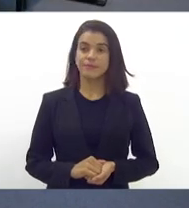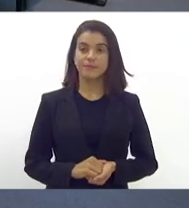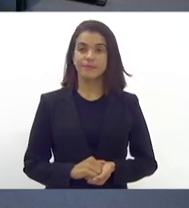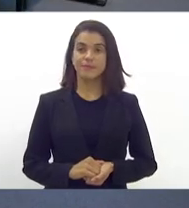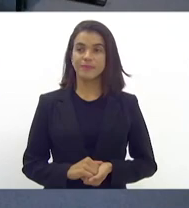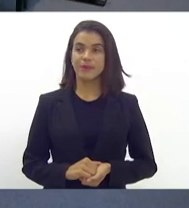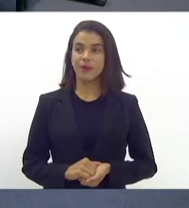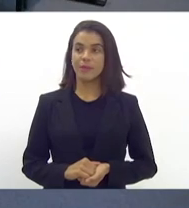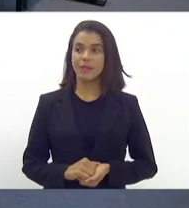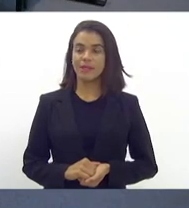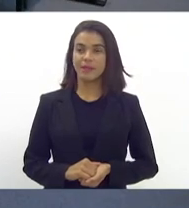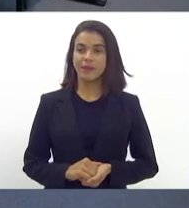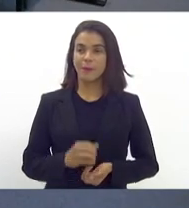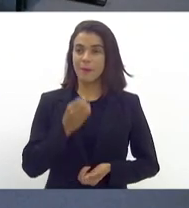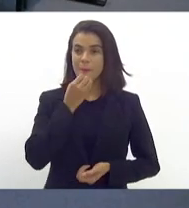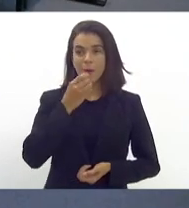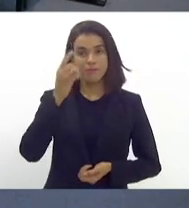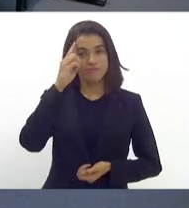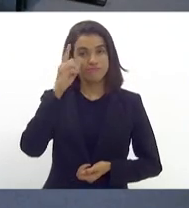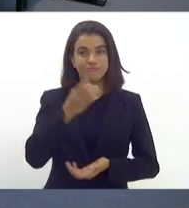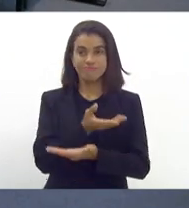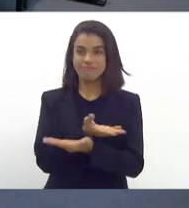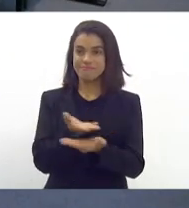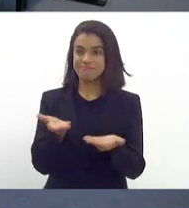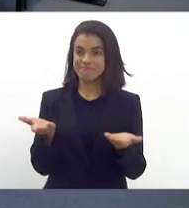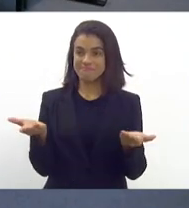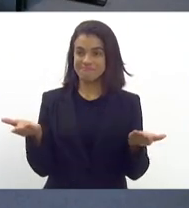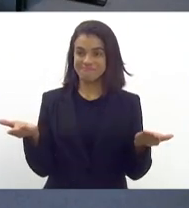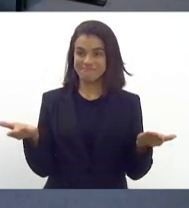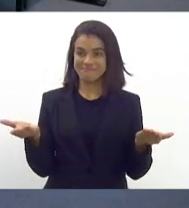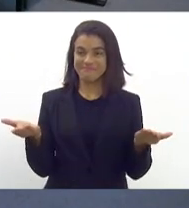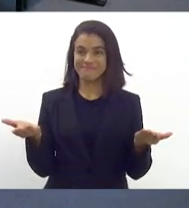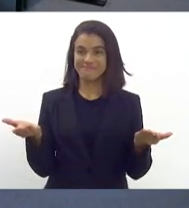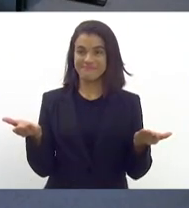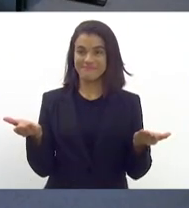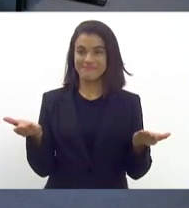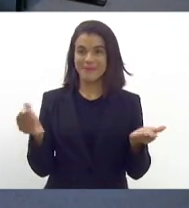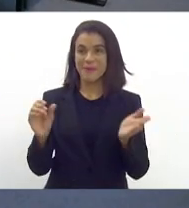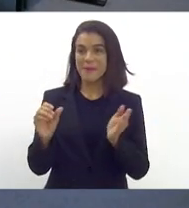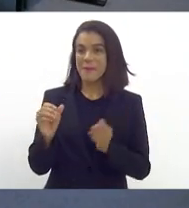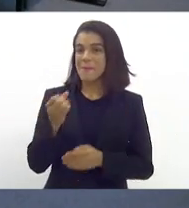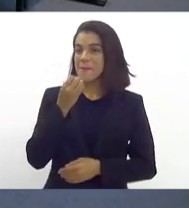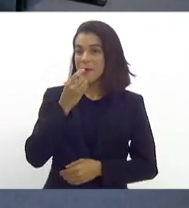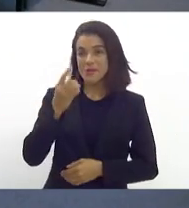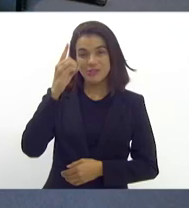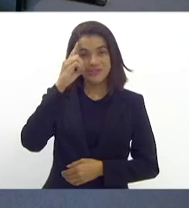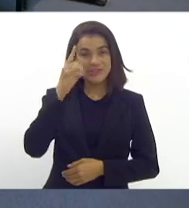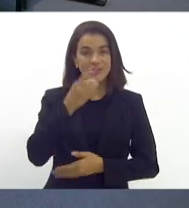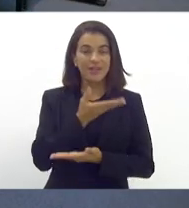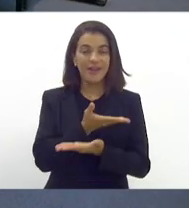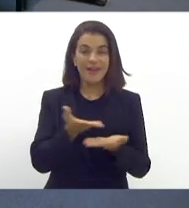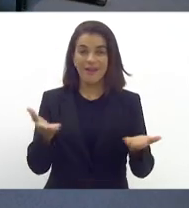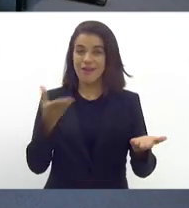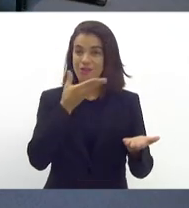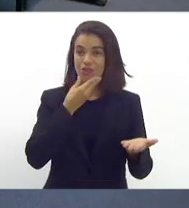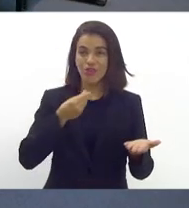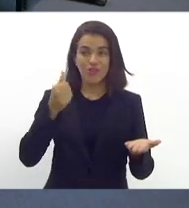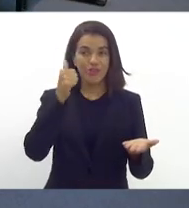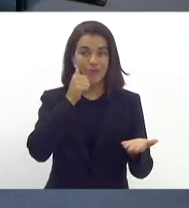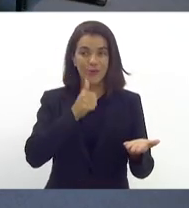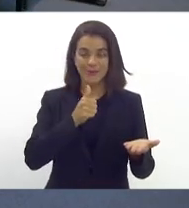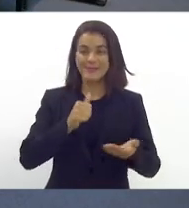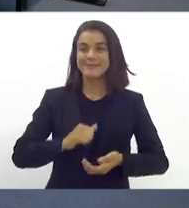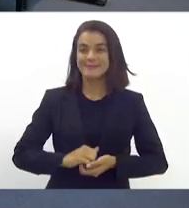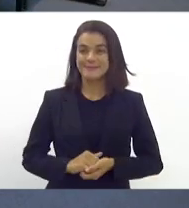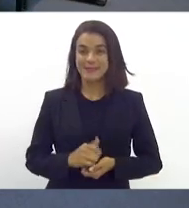Bom dia a todos fala fora do microfone primeiro bom dia a todos e todas eh para que